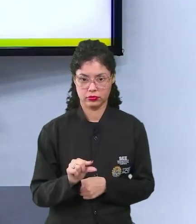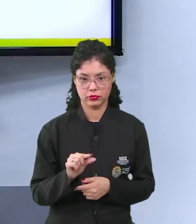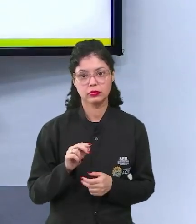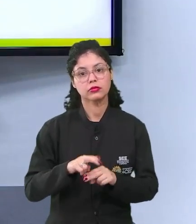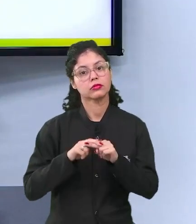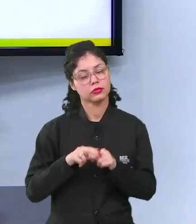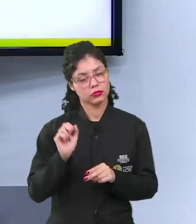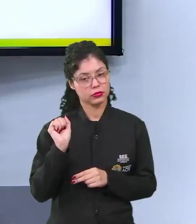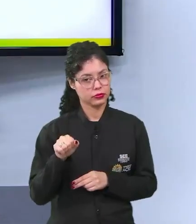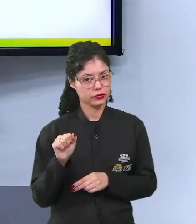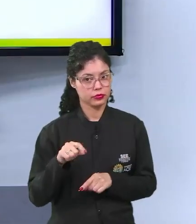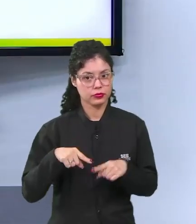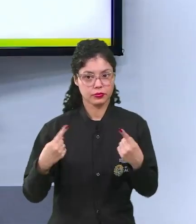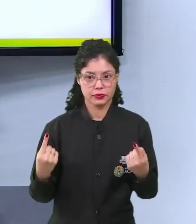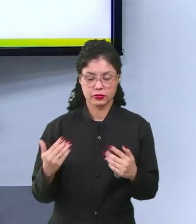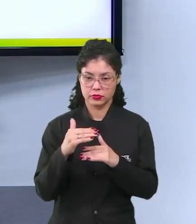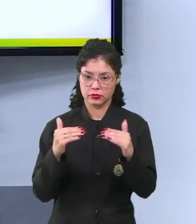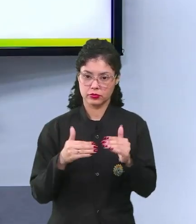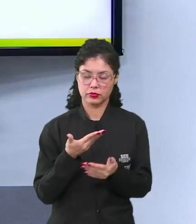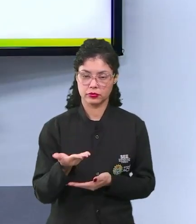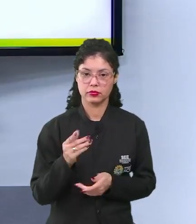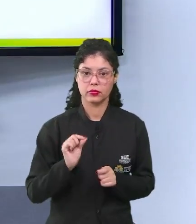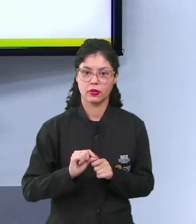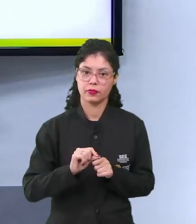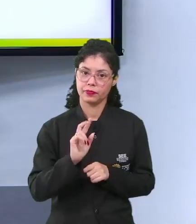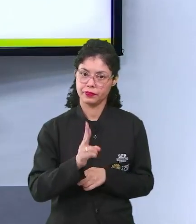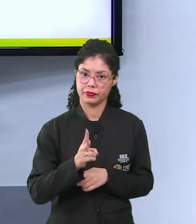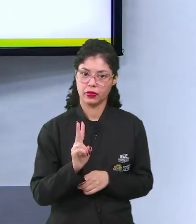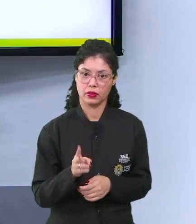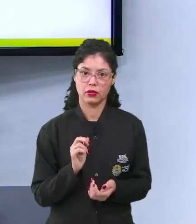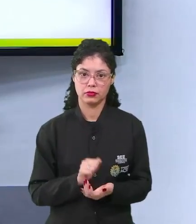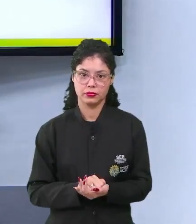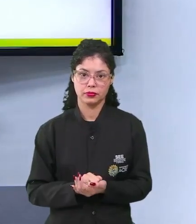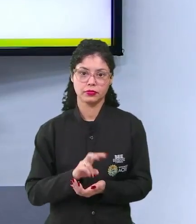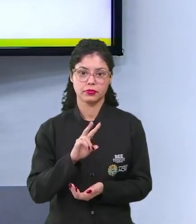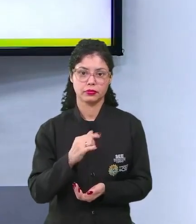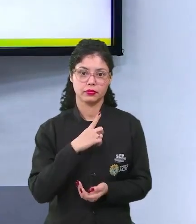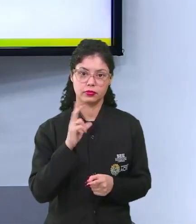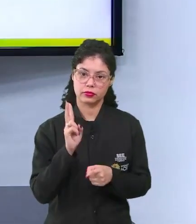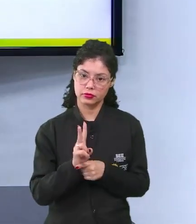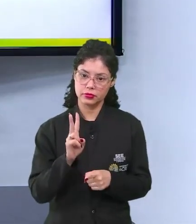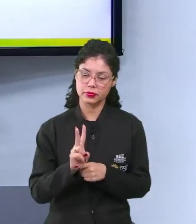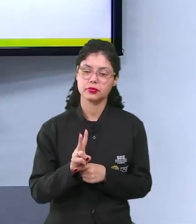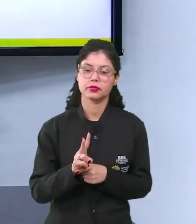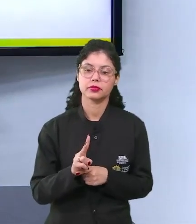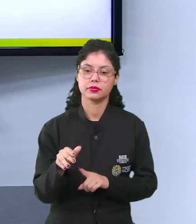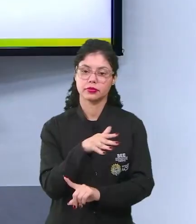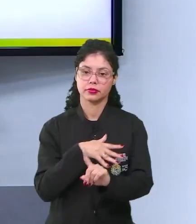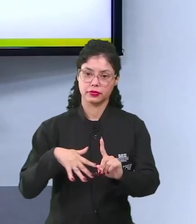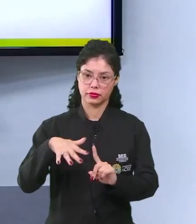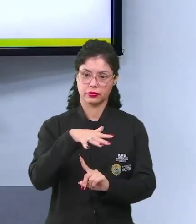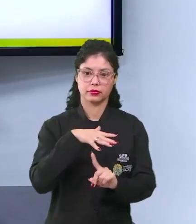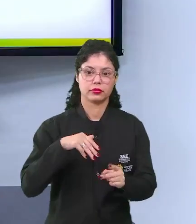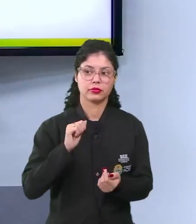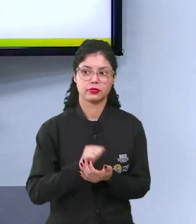por enquanto sim, mas se todo mundo fizer a mesma coisa, a gente vai ajudar bastante ao meio ambiente e a preservar